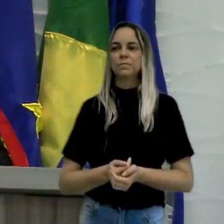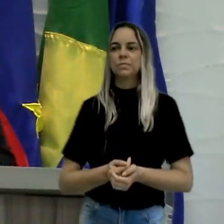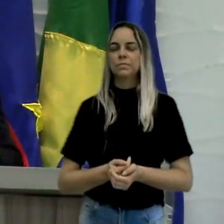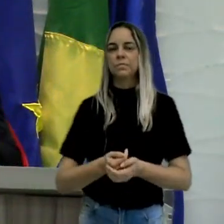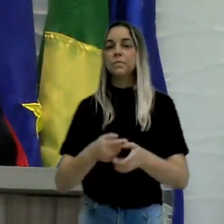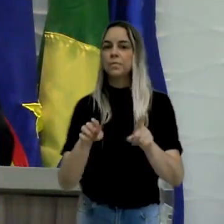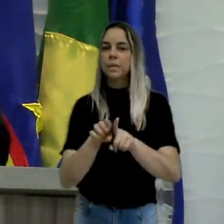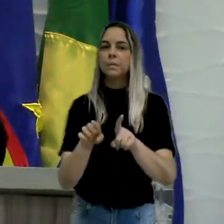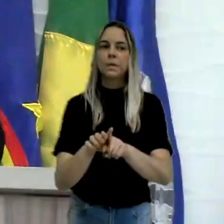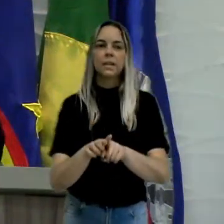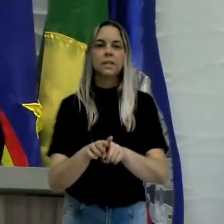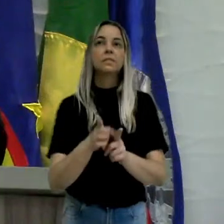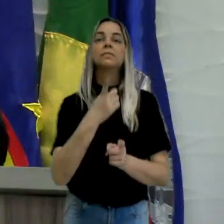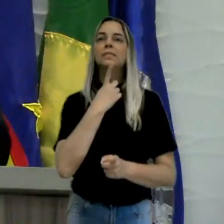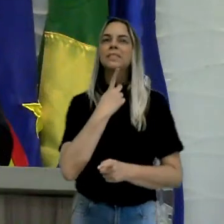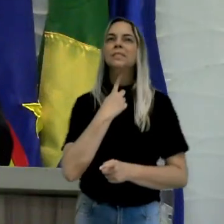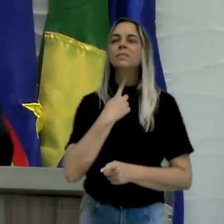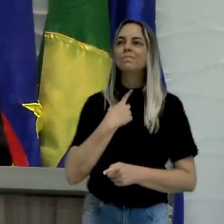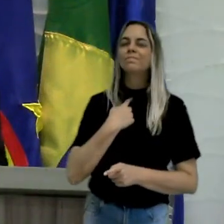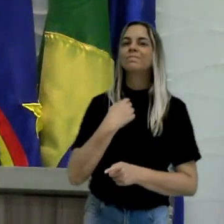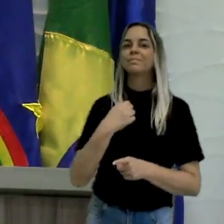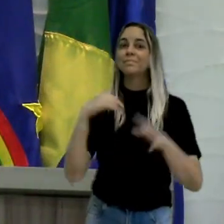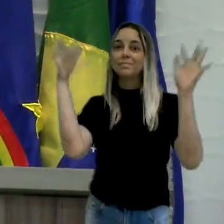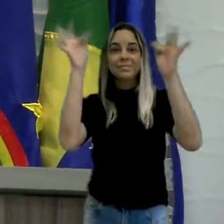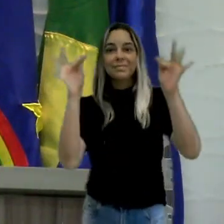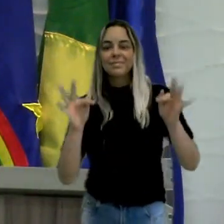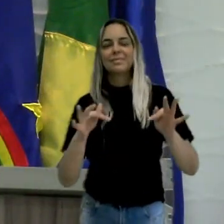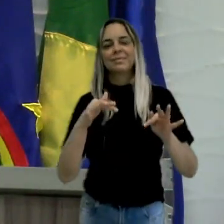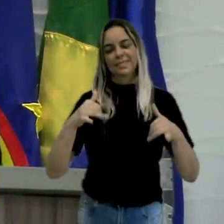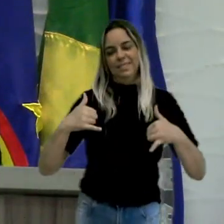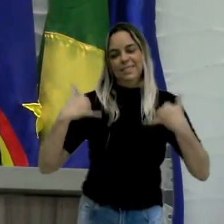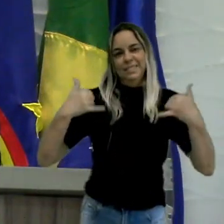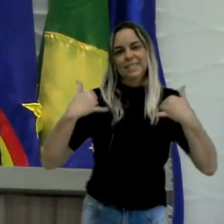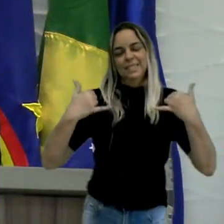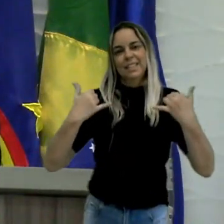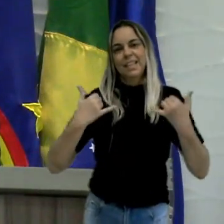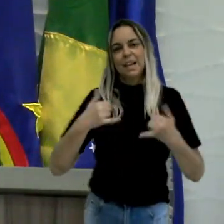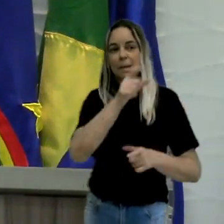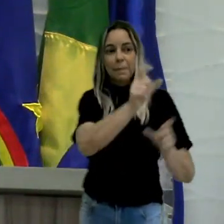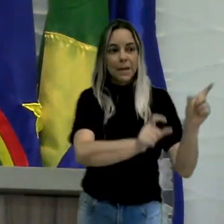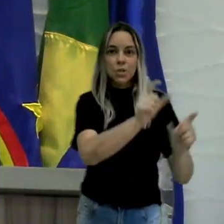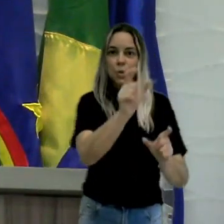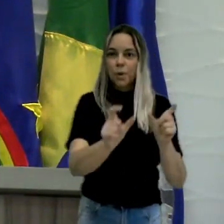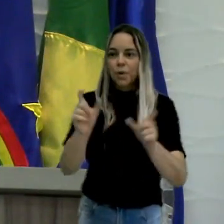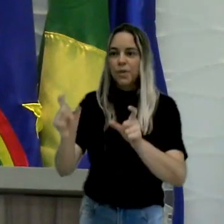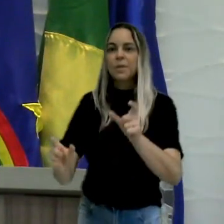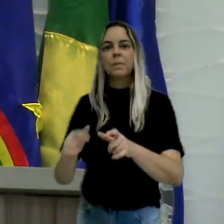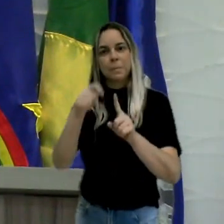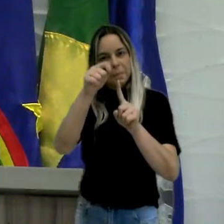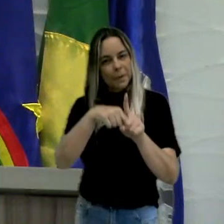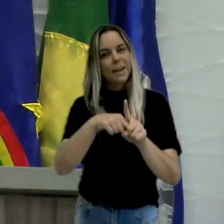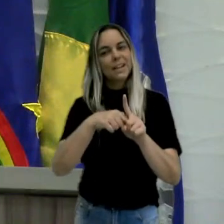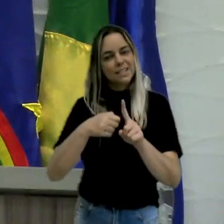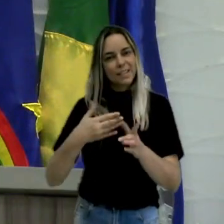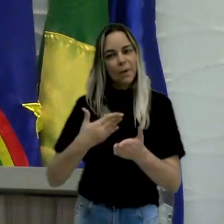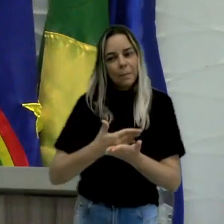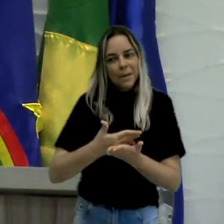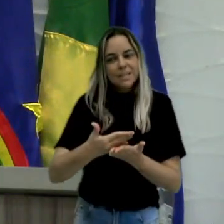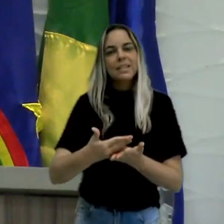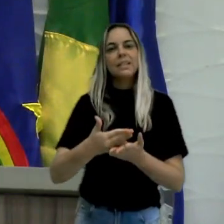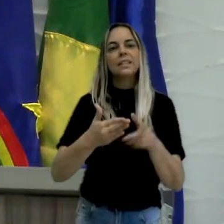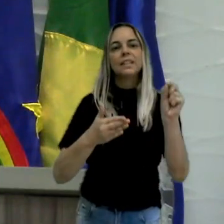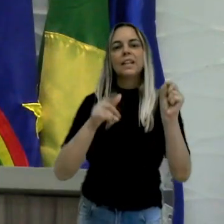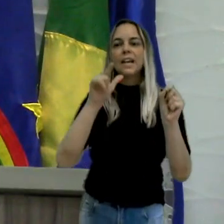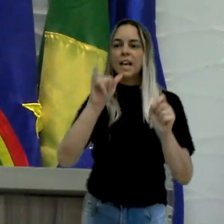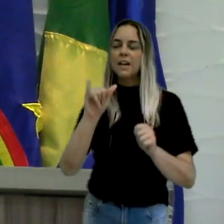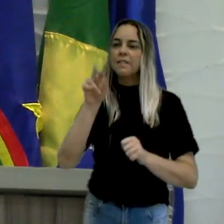desejar feliz aniversário aos aniversariantes do mês. Quero iniciar pela pessoa de Invene,